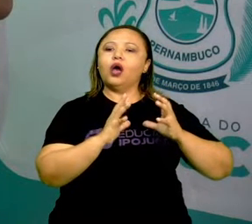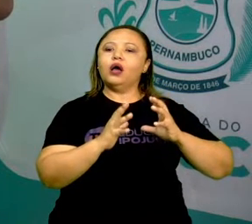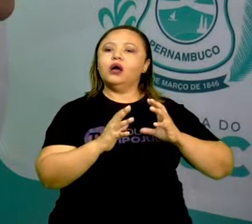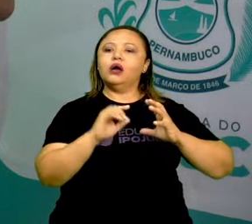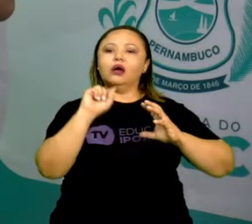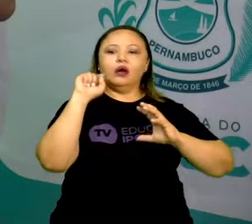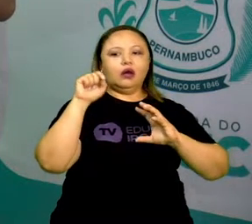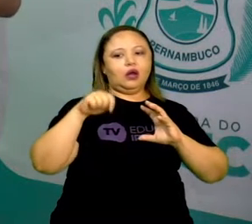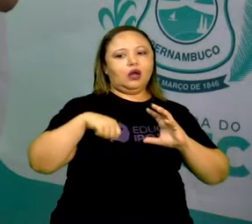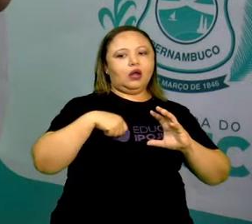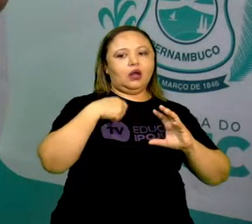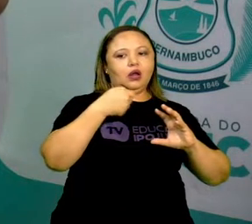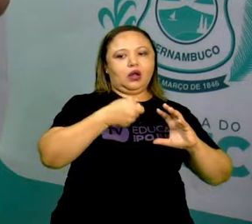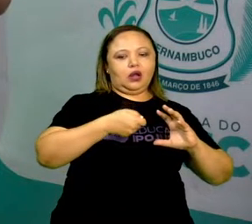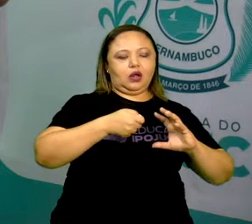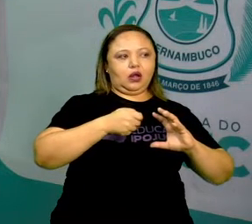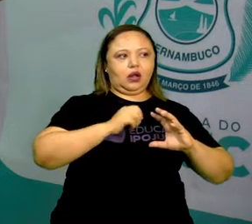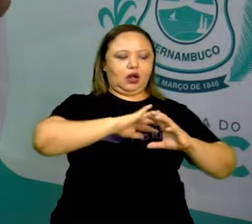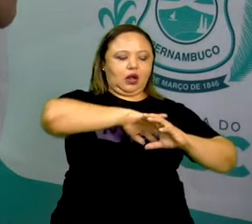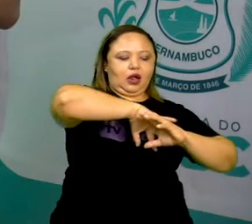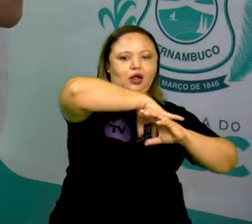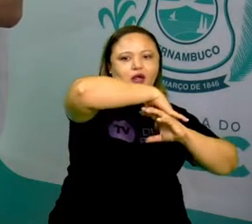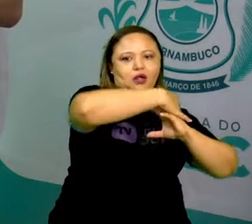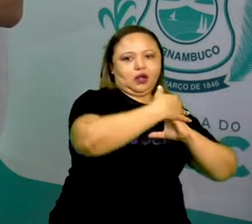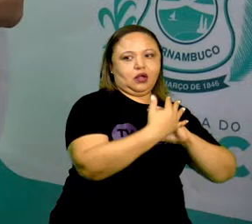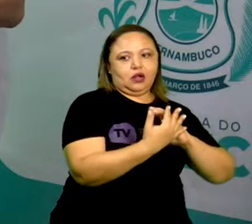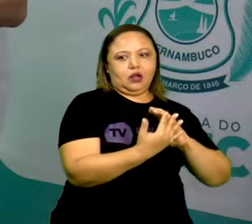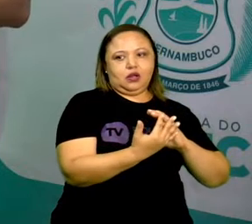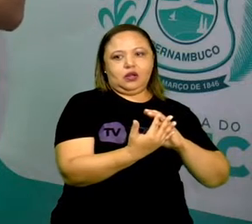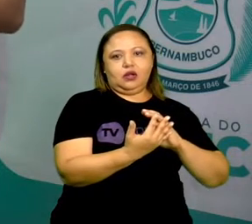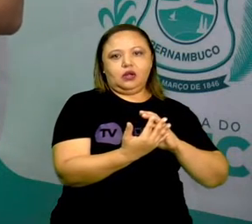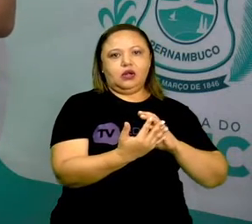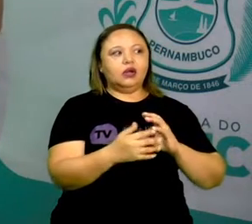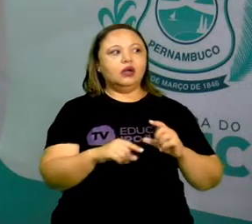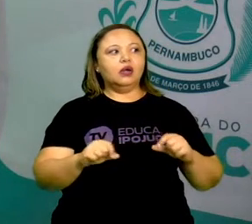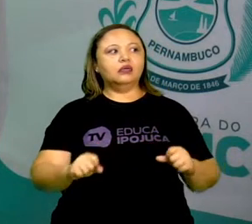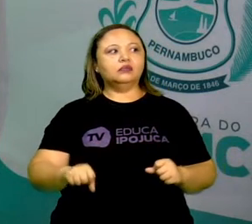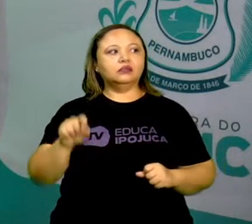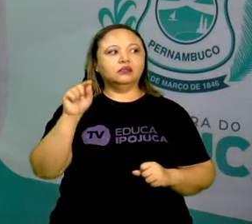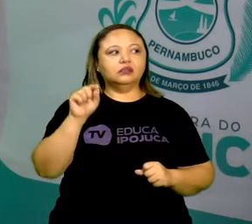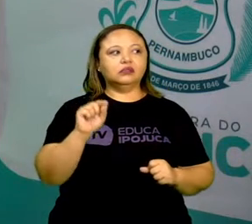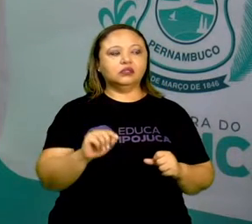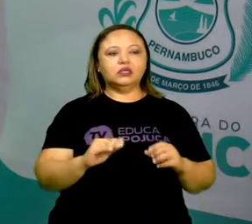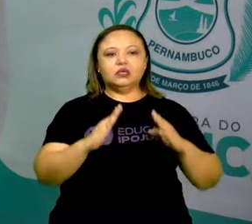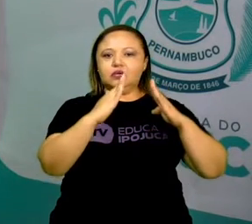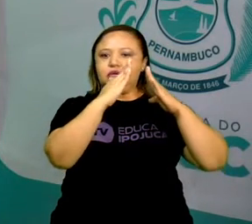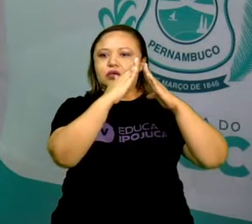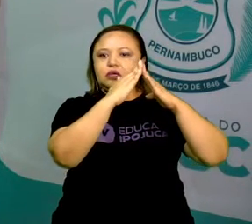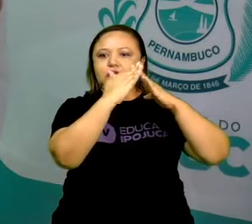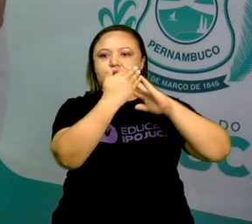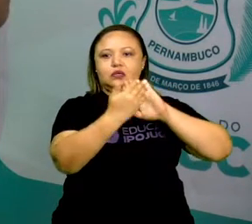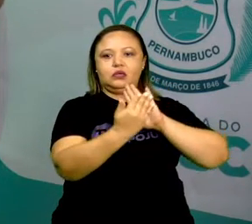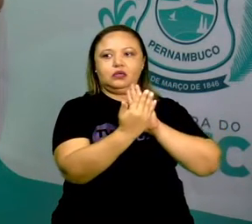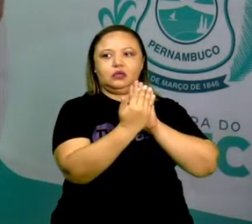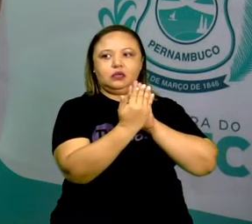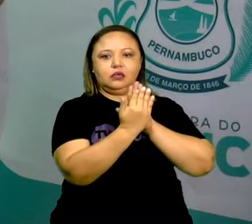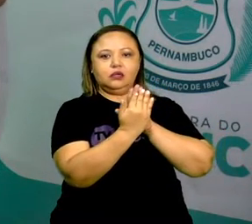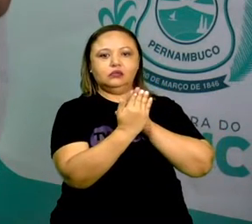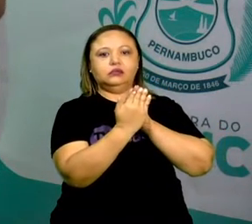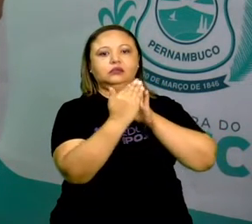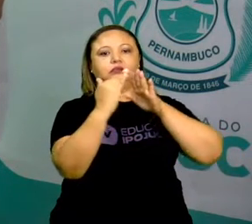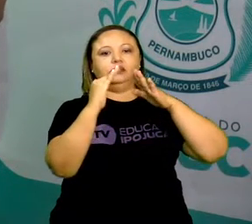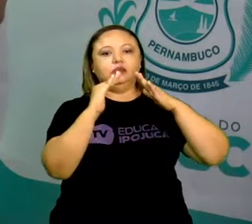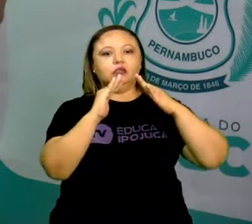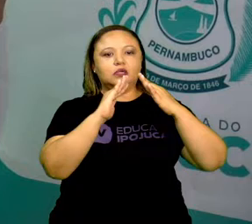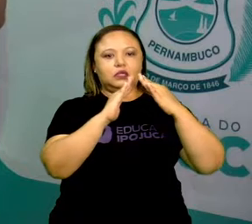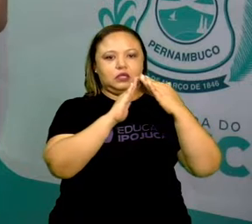a? Perfeito, é a esfera. Já aqui, ó, lembra a pirâmide, que o formato é